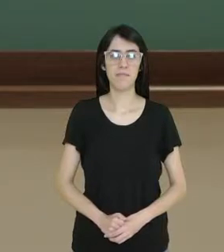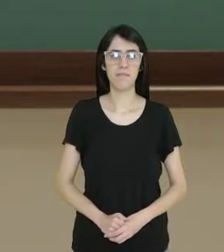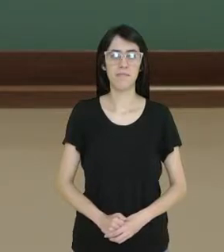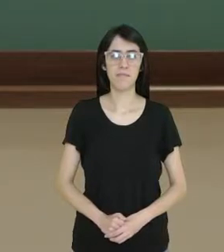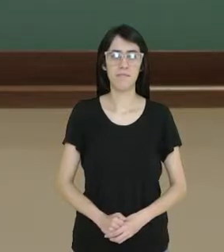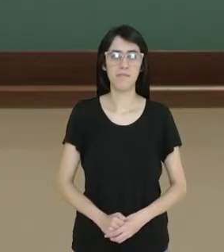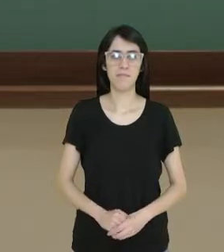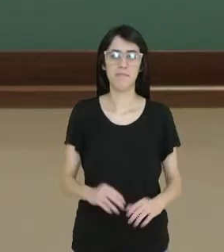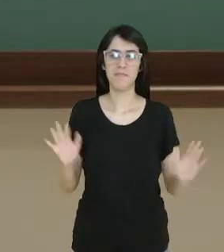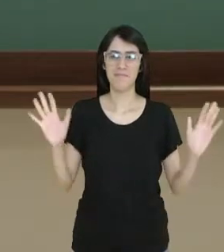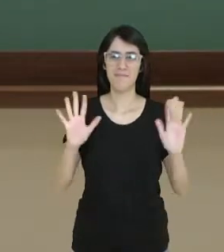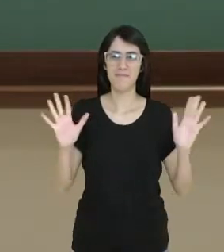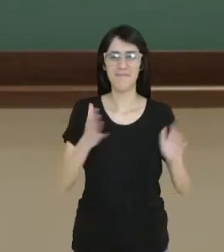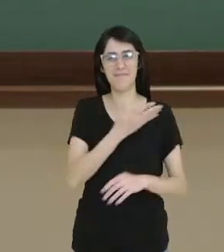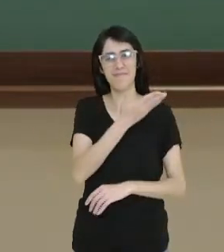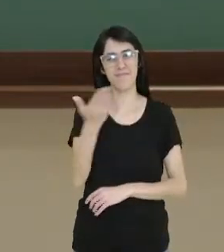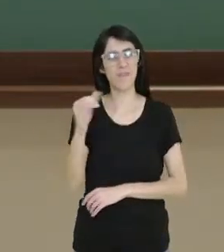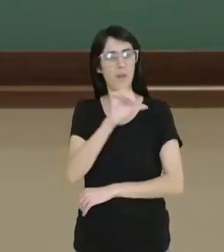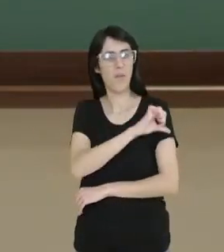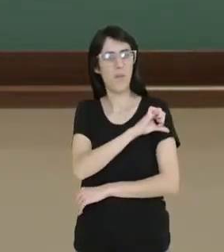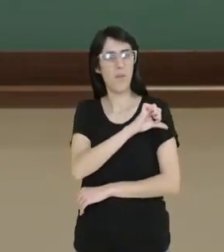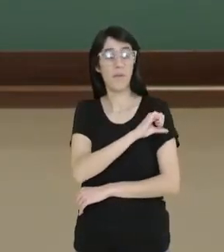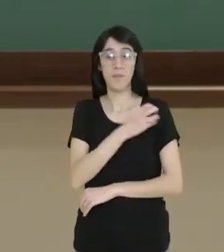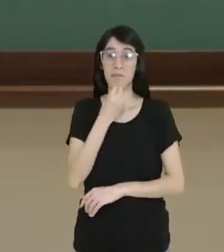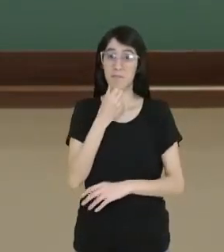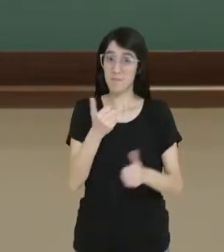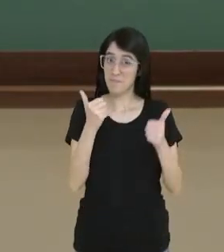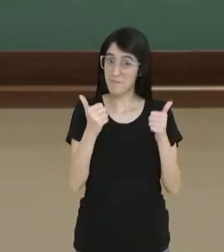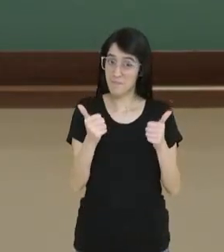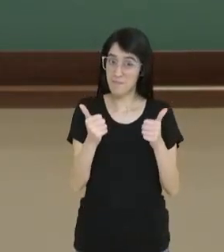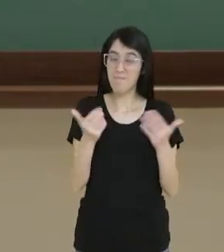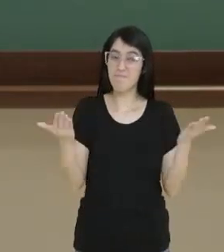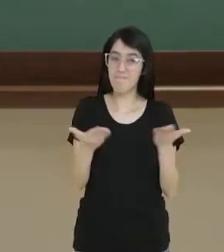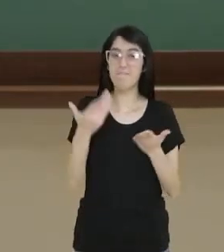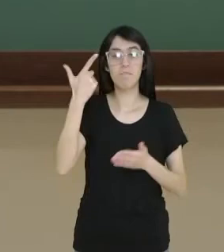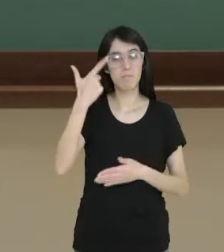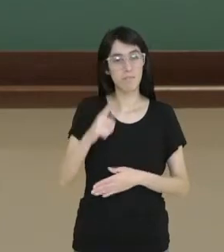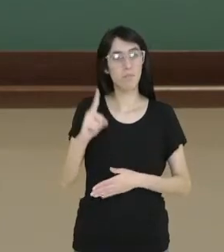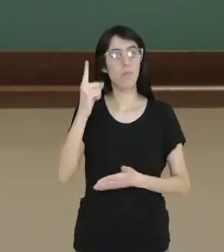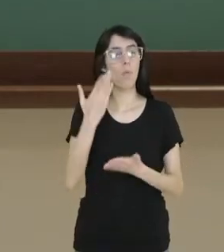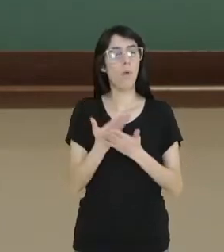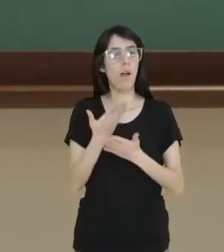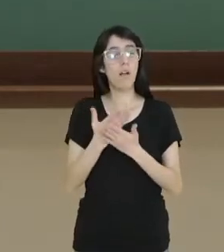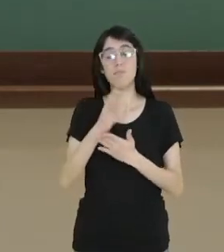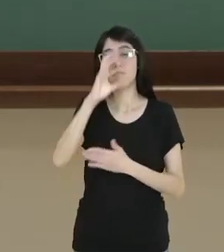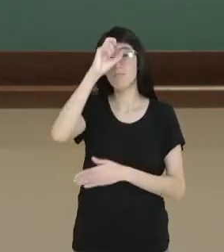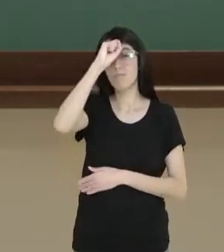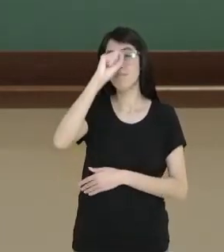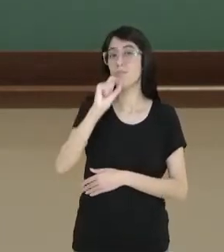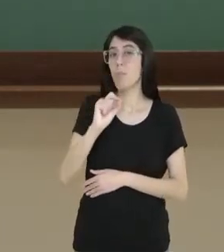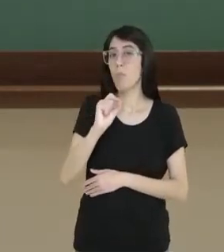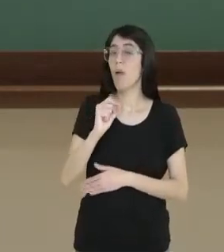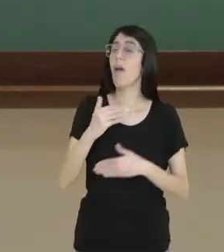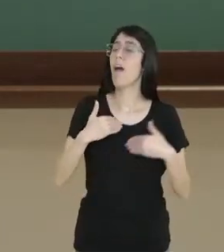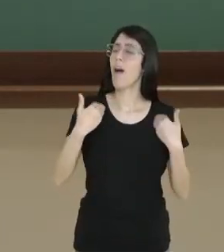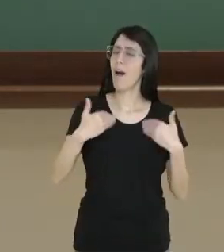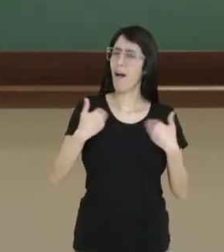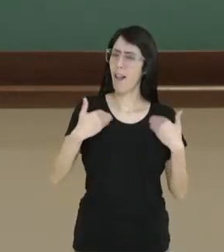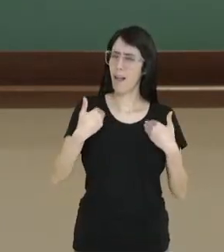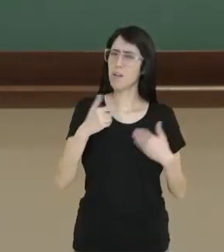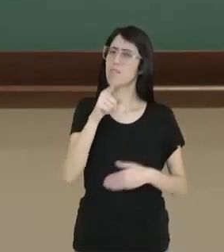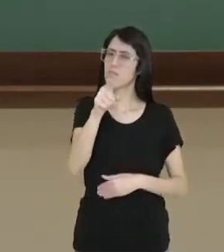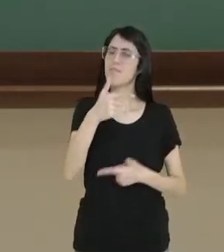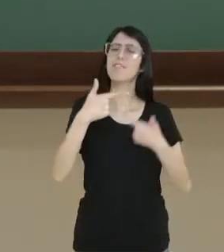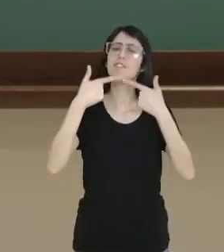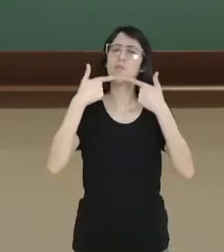Olá, pessoas do nono ano, tudo bem com vocês? Estamos aqui para mais uma aula onde estamos aprendendo com muita alegria, sim, bota um sorriso